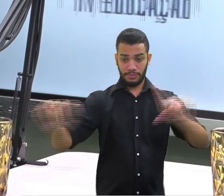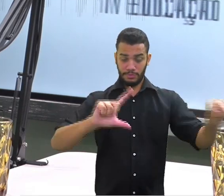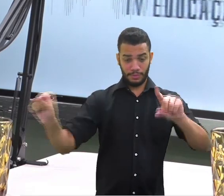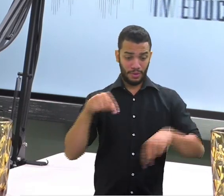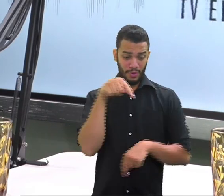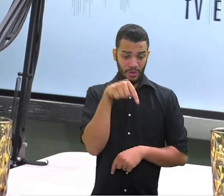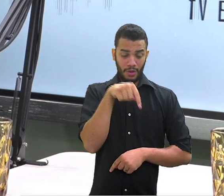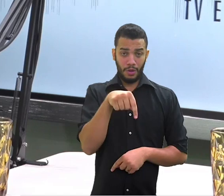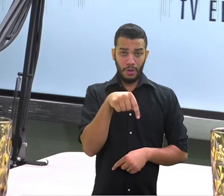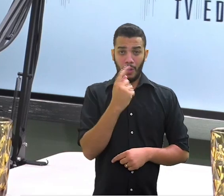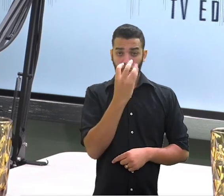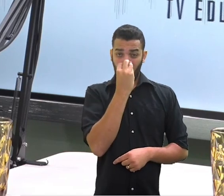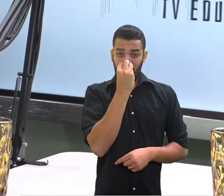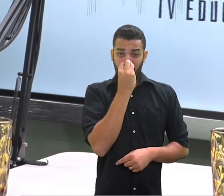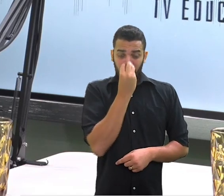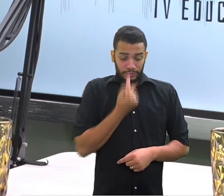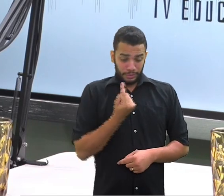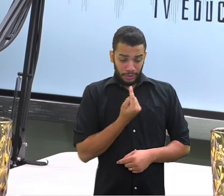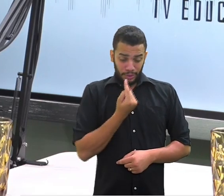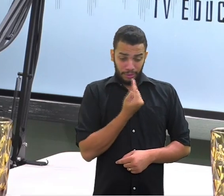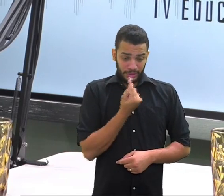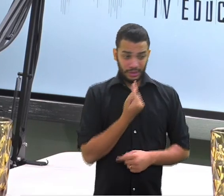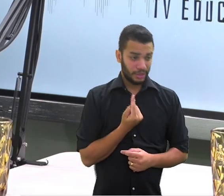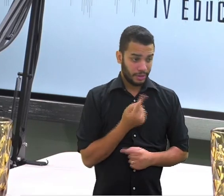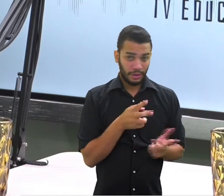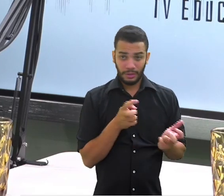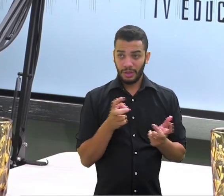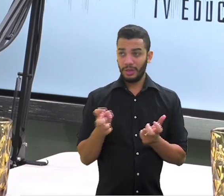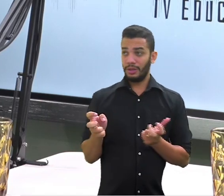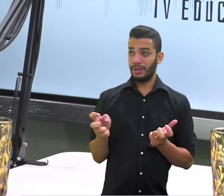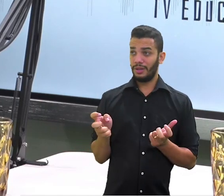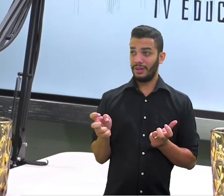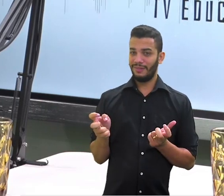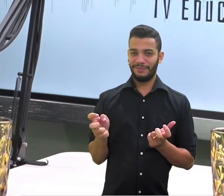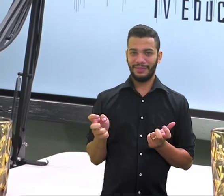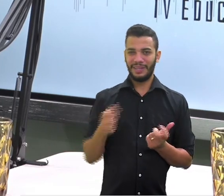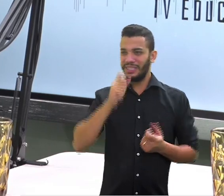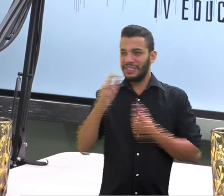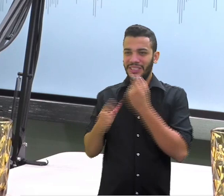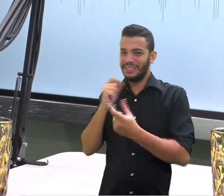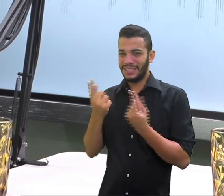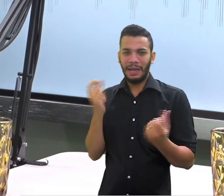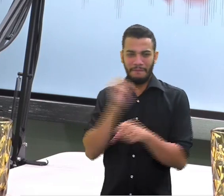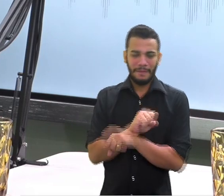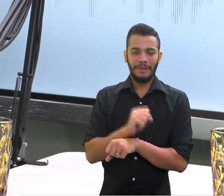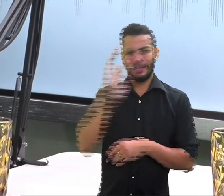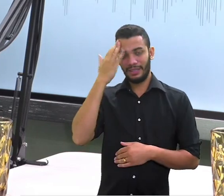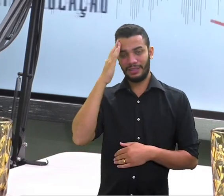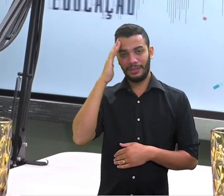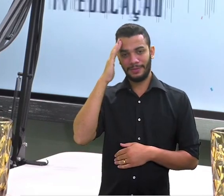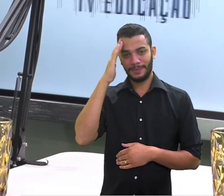problema gigantesco e manipulam os outros alunos. Então, quando um aluno xinga o outro, ofende o outro, e a